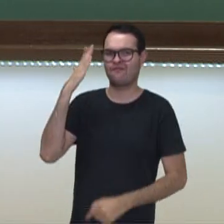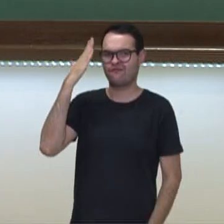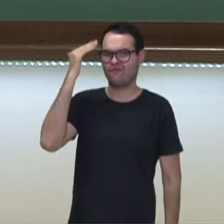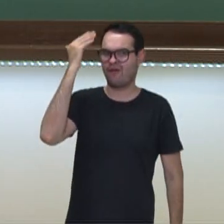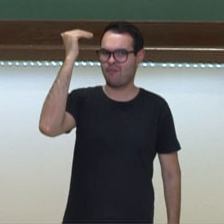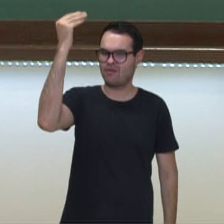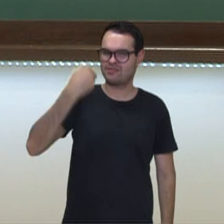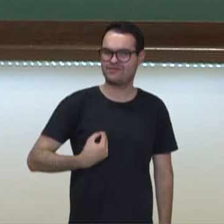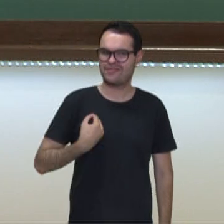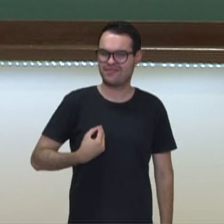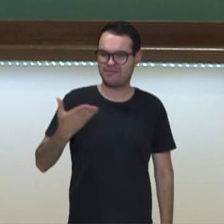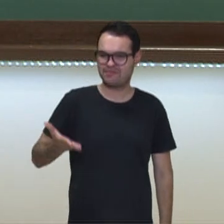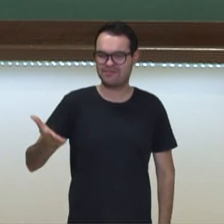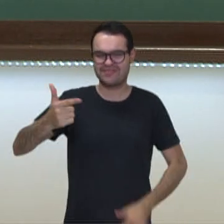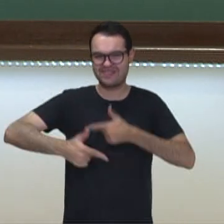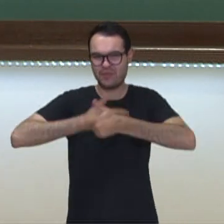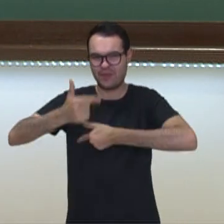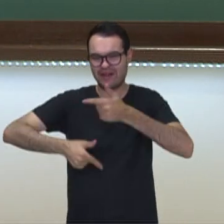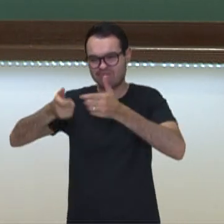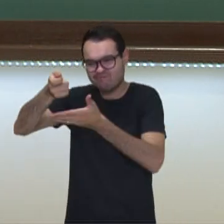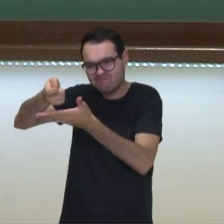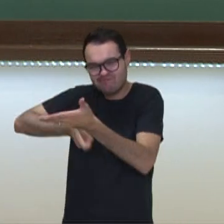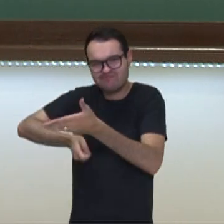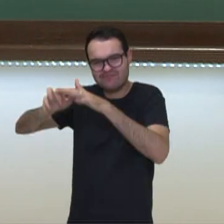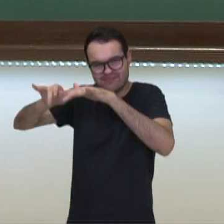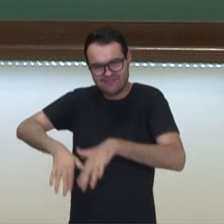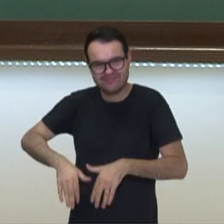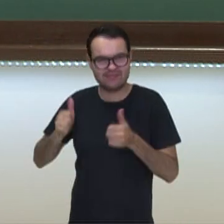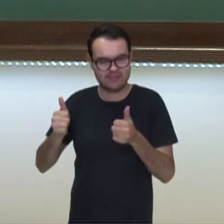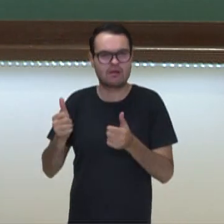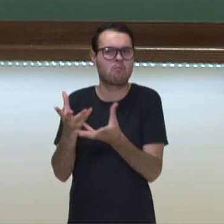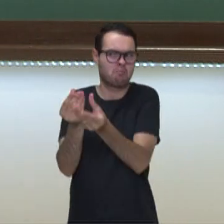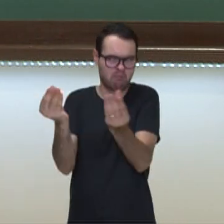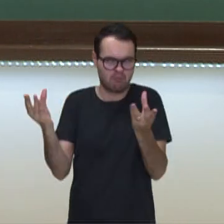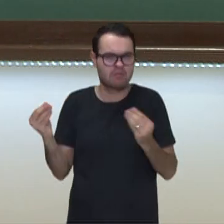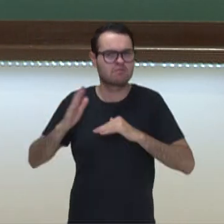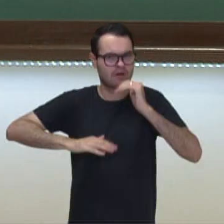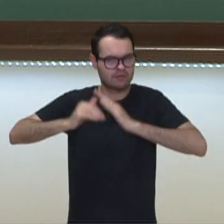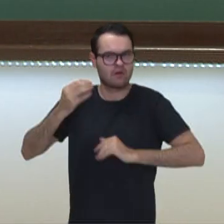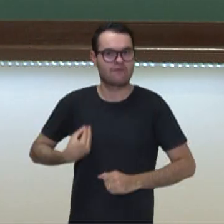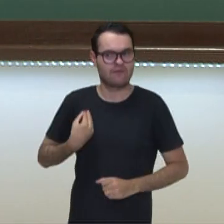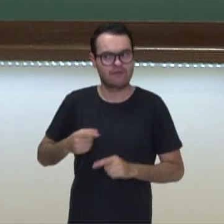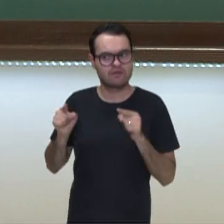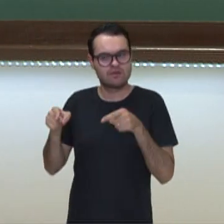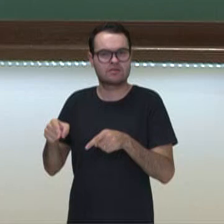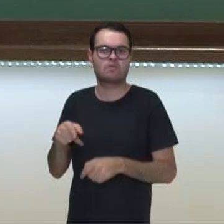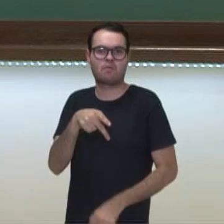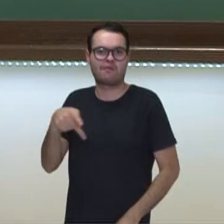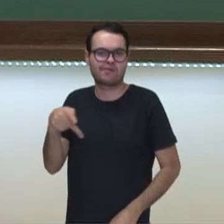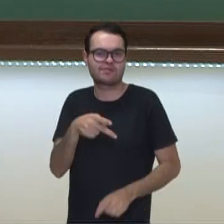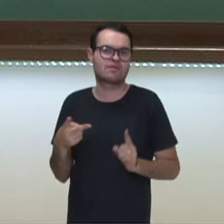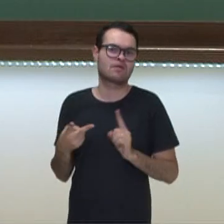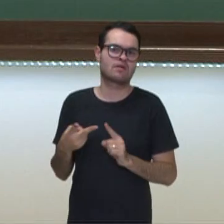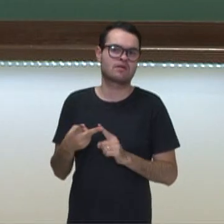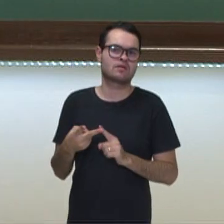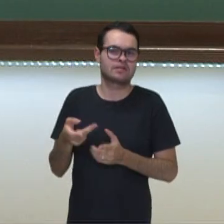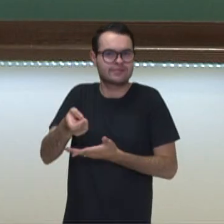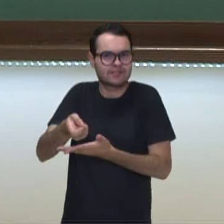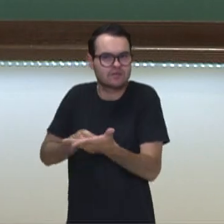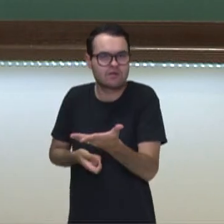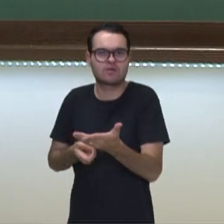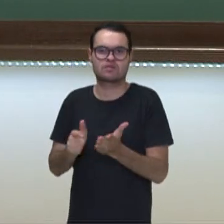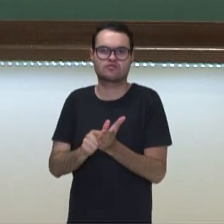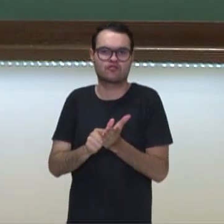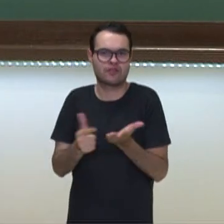até viver disso, da escrita, da palavra. Muitos são os profissionais que vivem disso. O professor, o escritor,